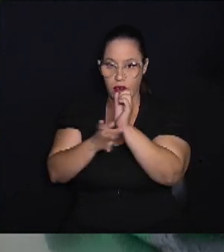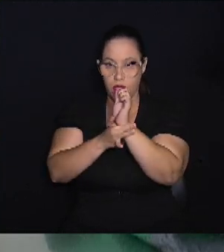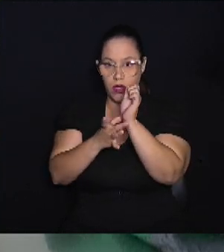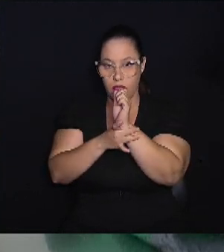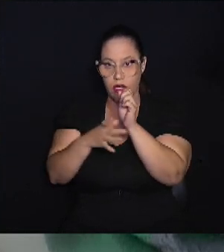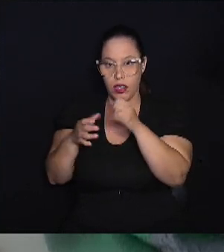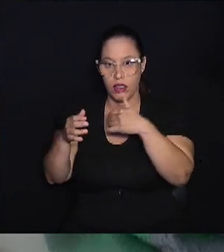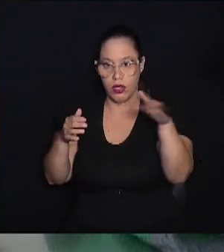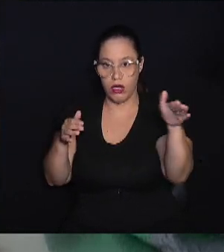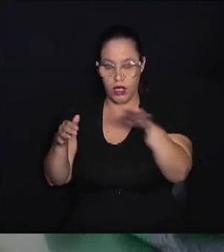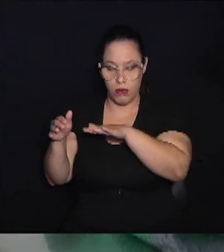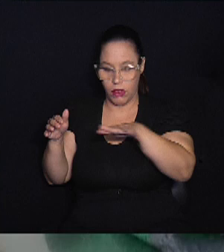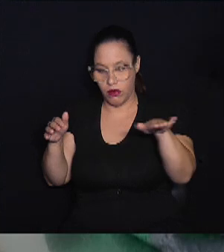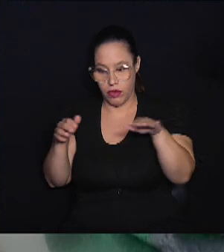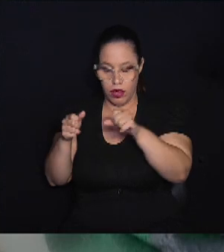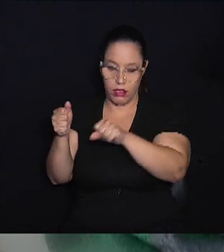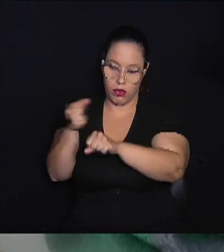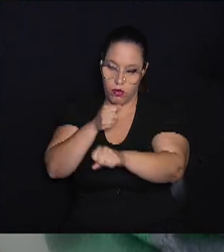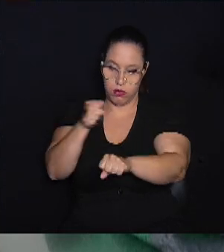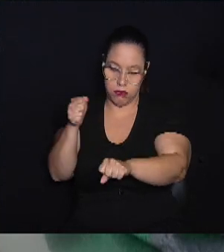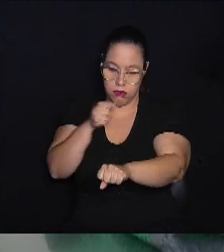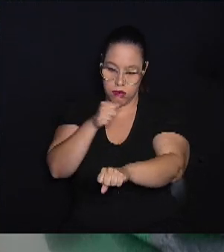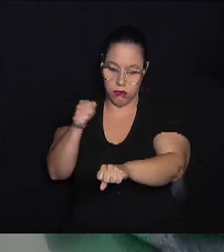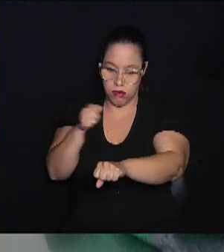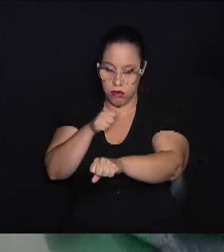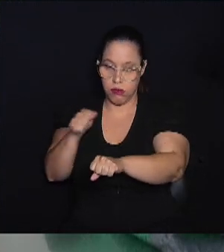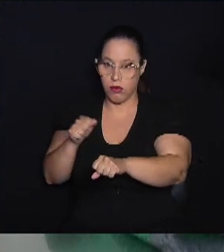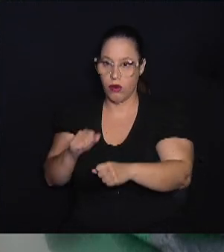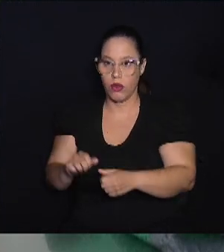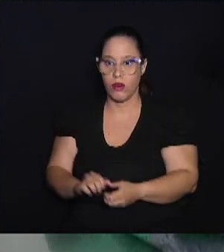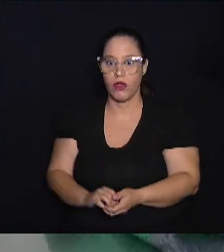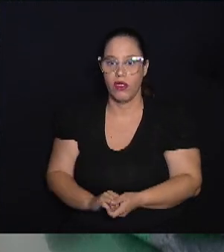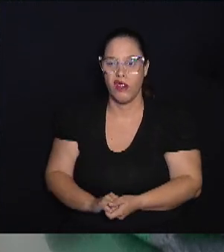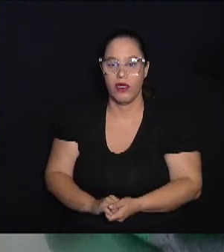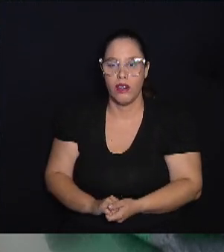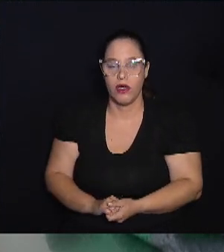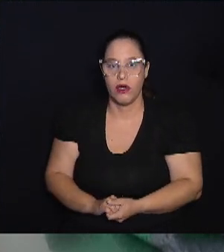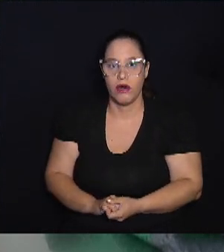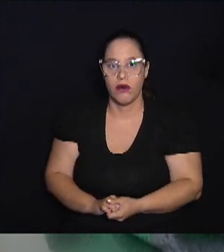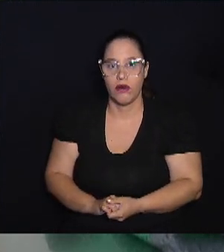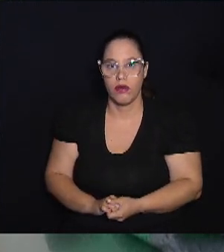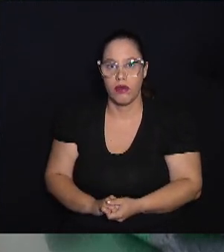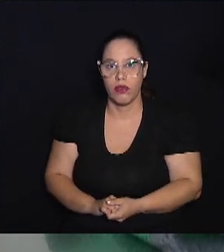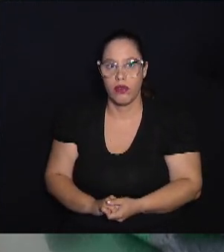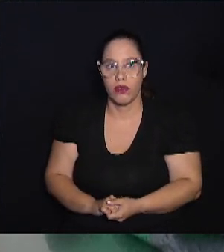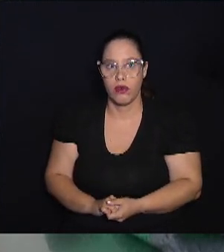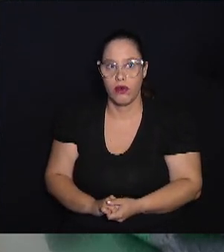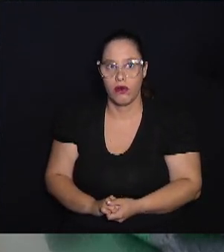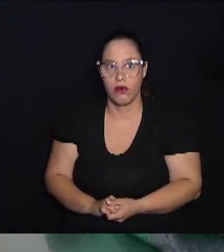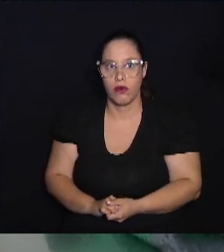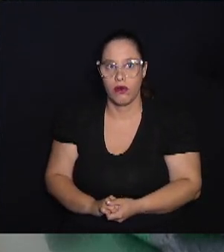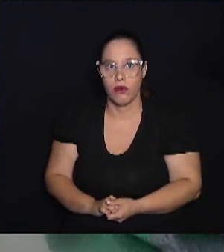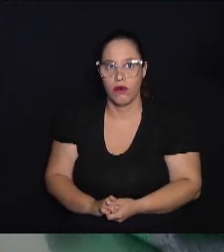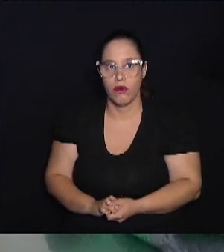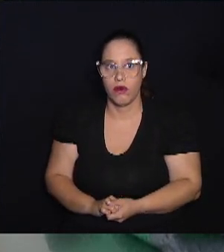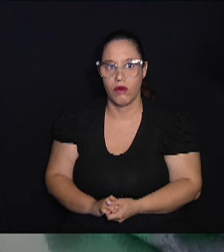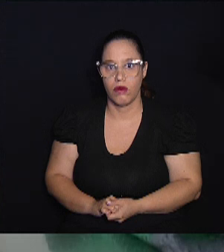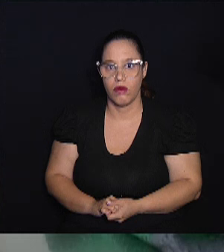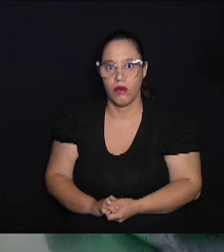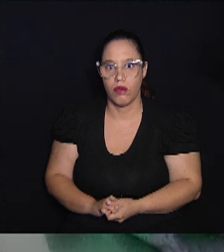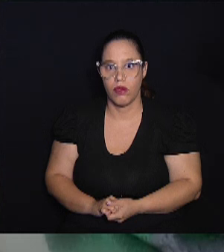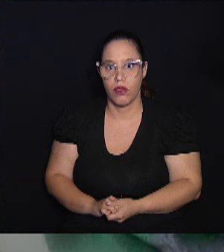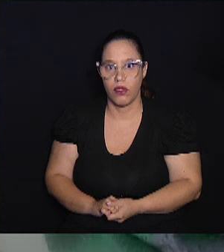para frente e ir passando o secador. No caso também, eles têm problemas nos